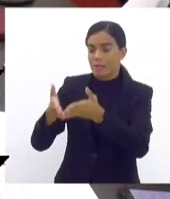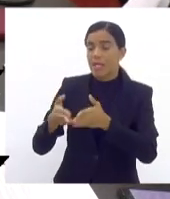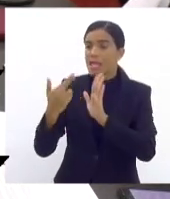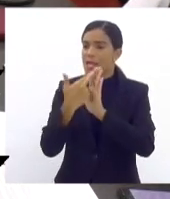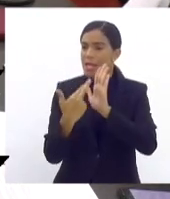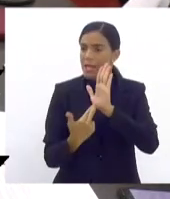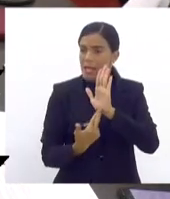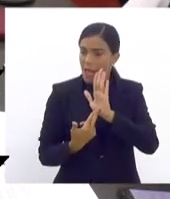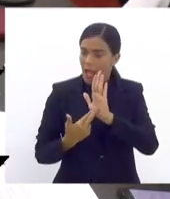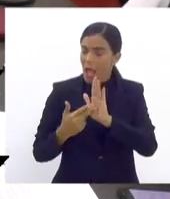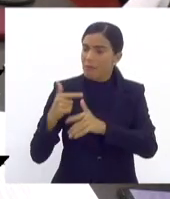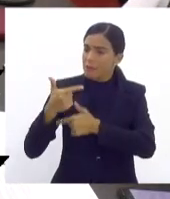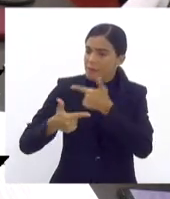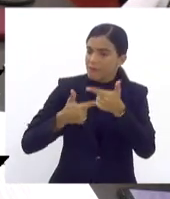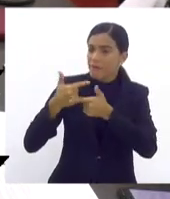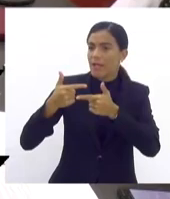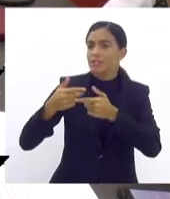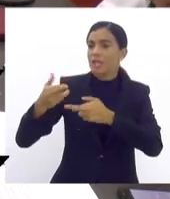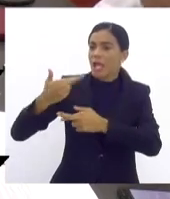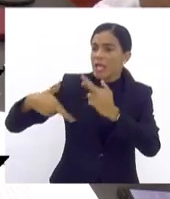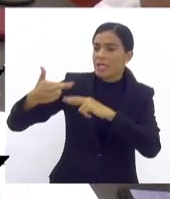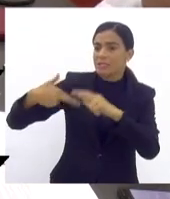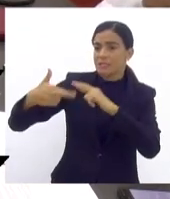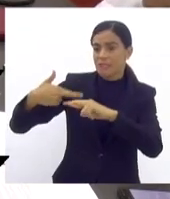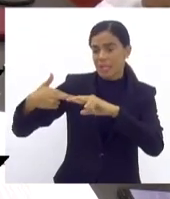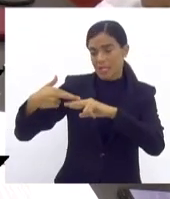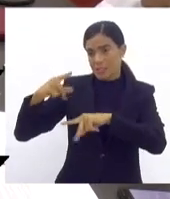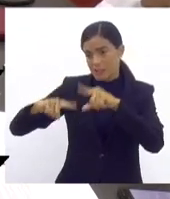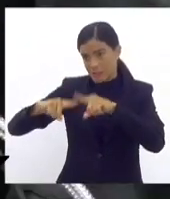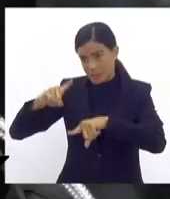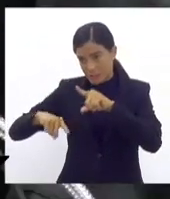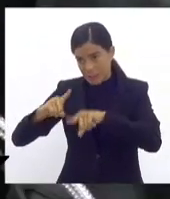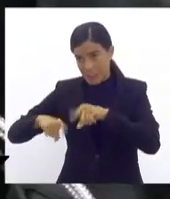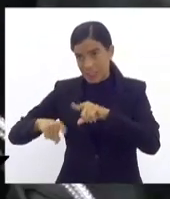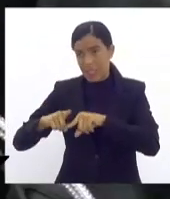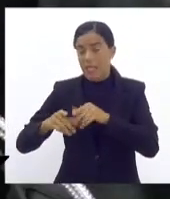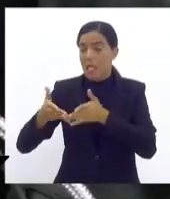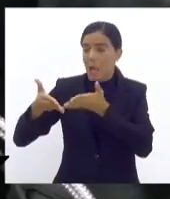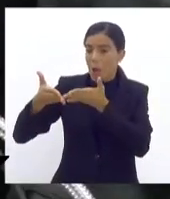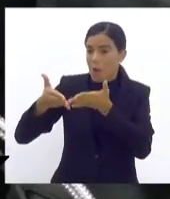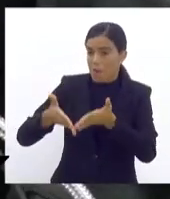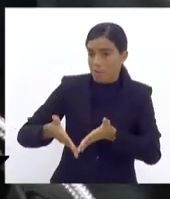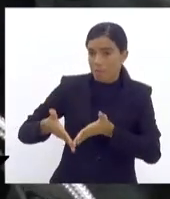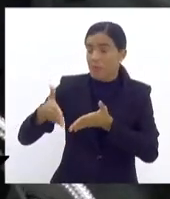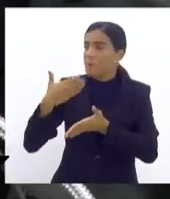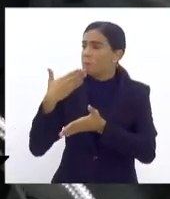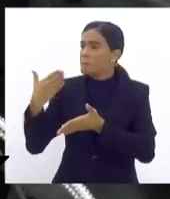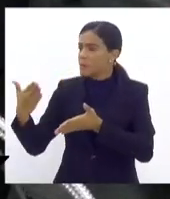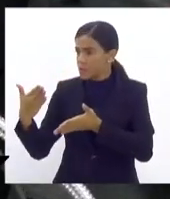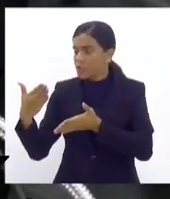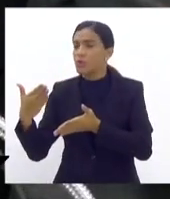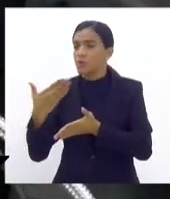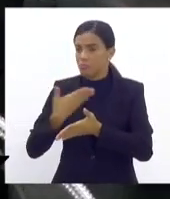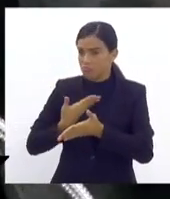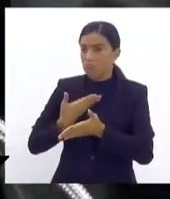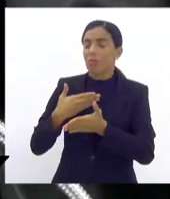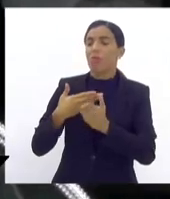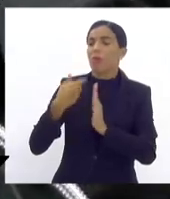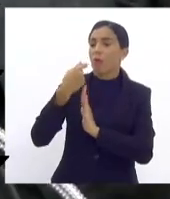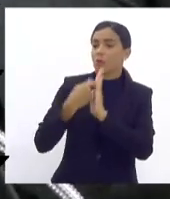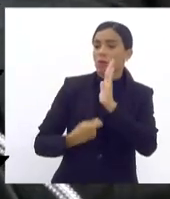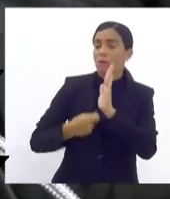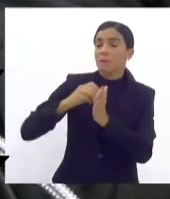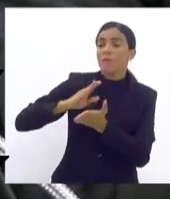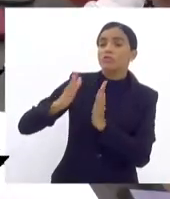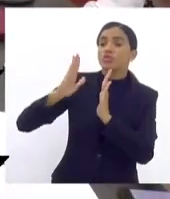incentivos à atividade de reciclagem de embarcações e da outras providências. Há um pedido da autora do projeto para retirada de pauta, deputado